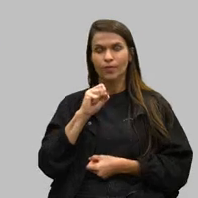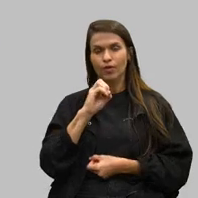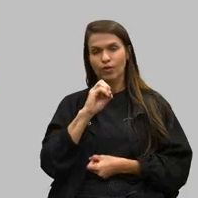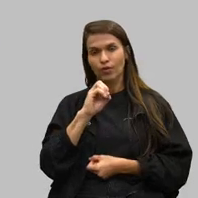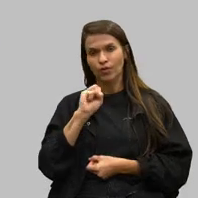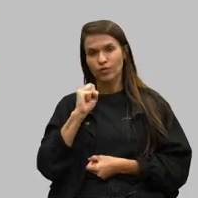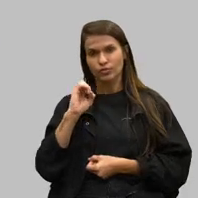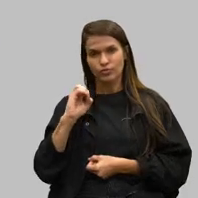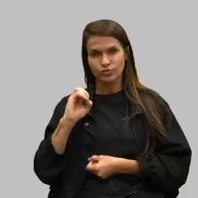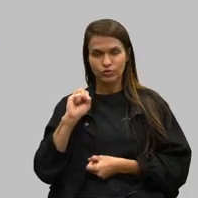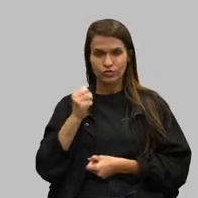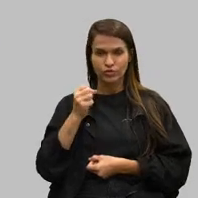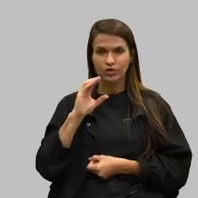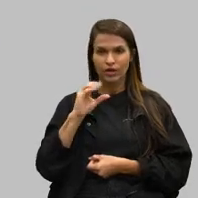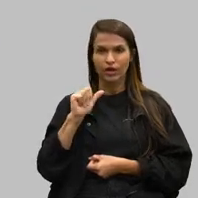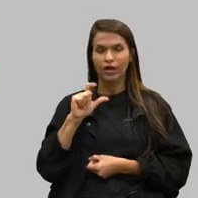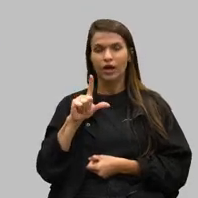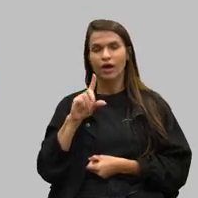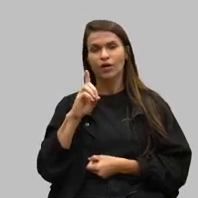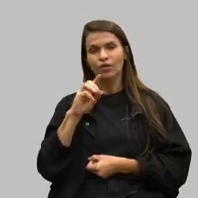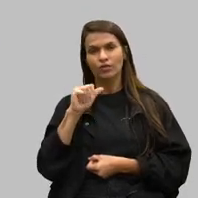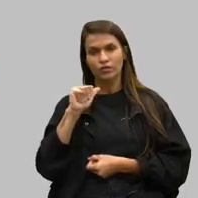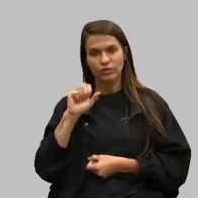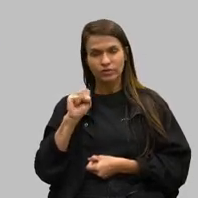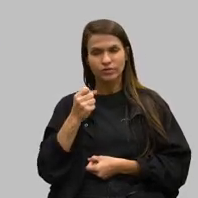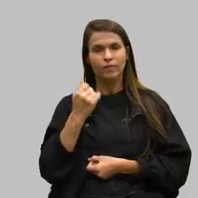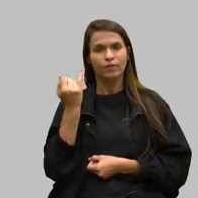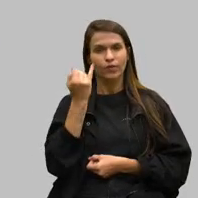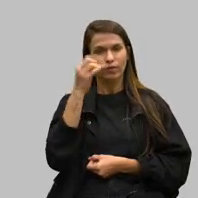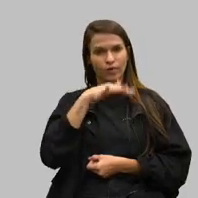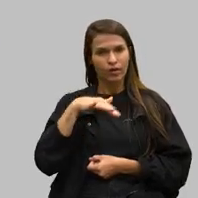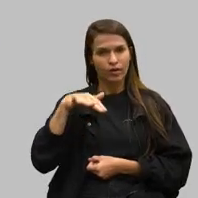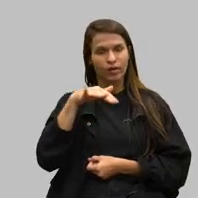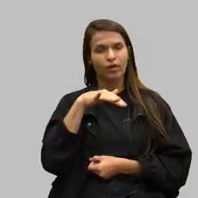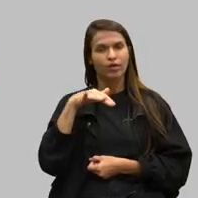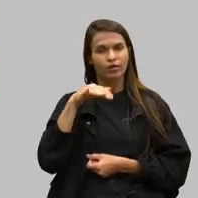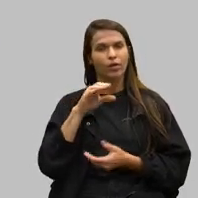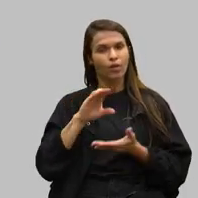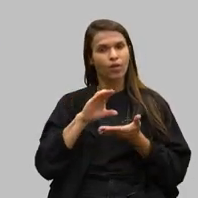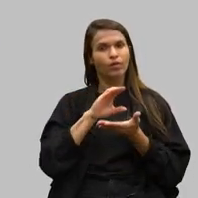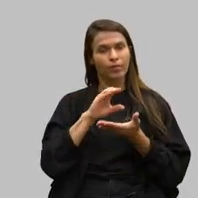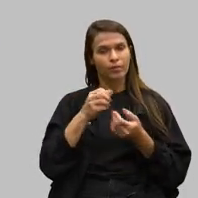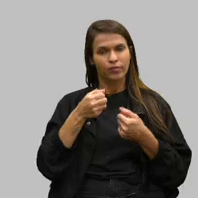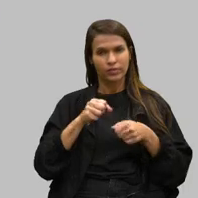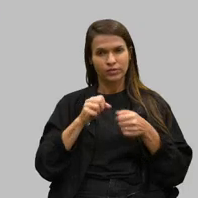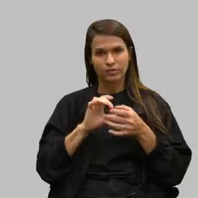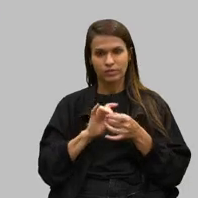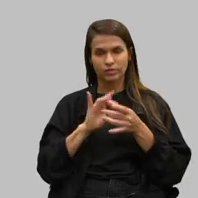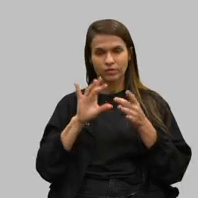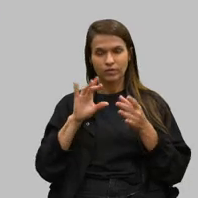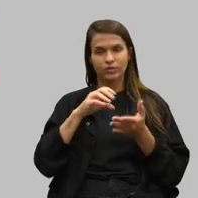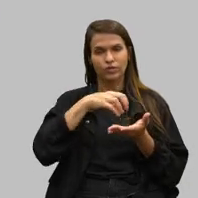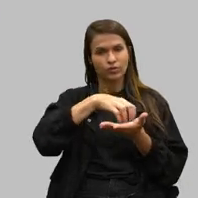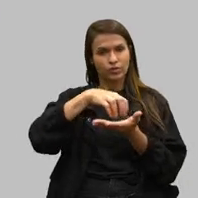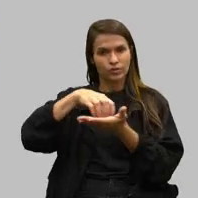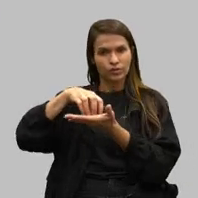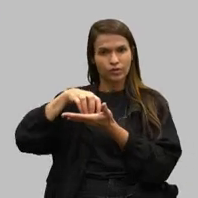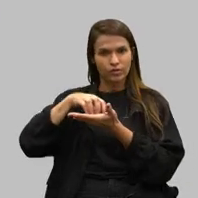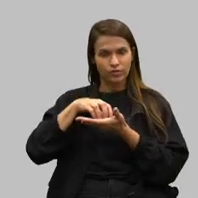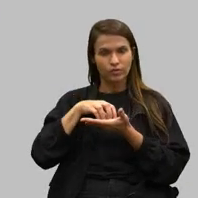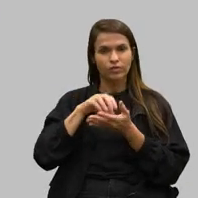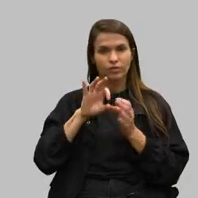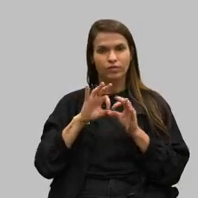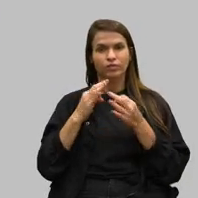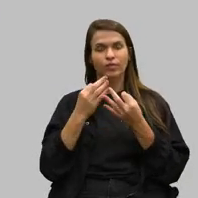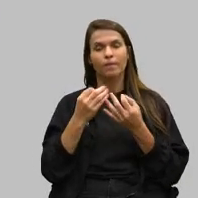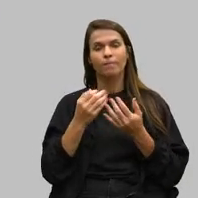muito importante para a região, também tem recursos ainda aguardando para ser liberado, e essas unidades de saúde da família pedindo uma